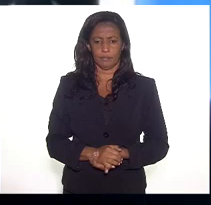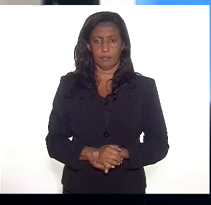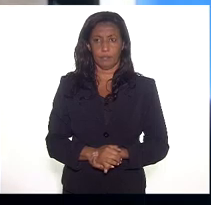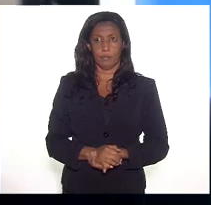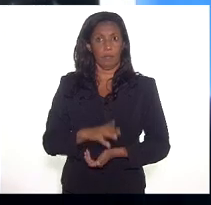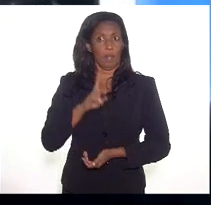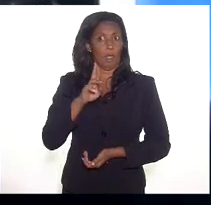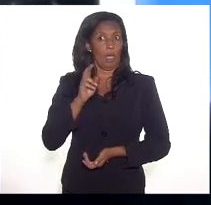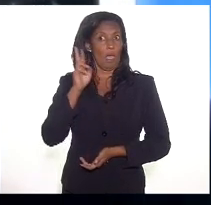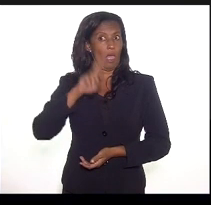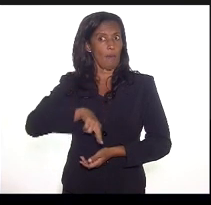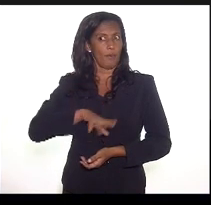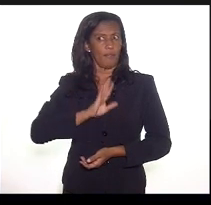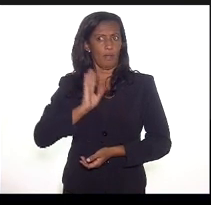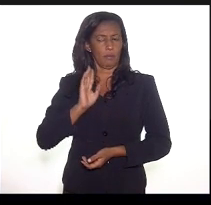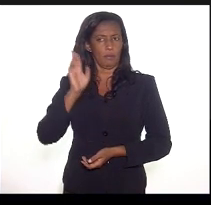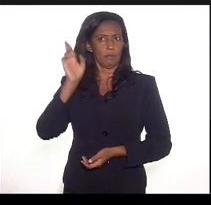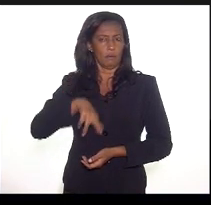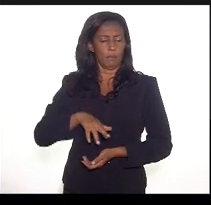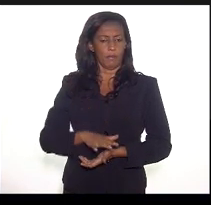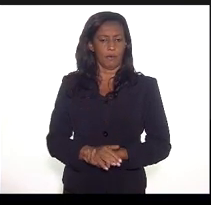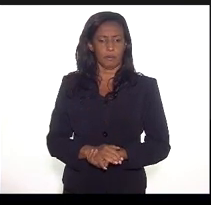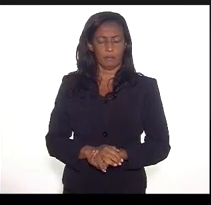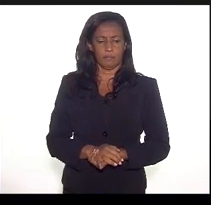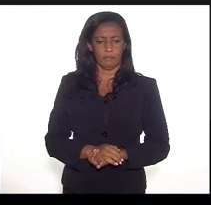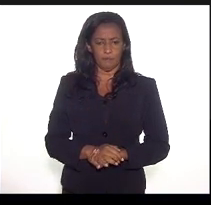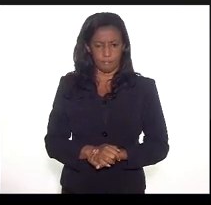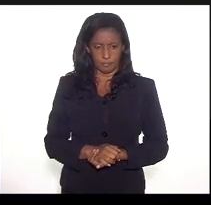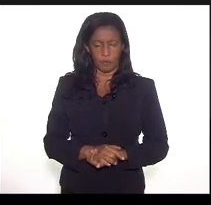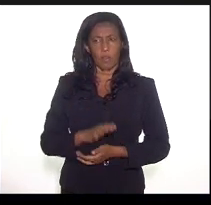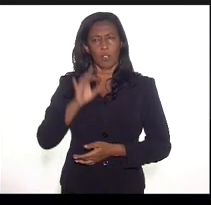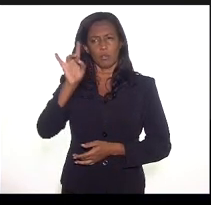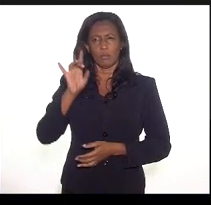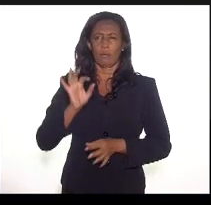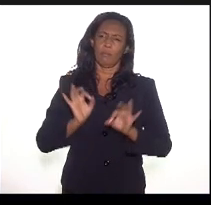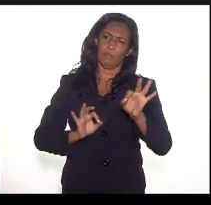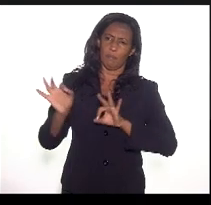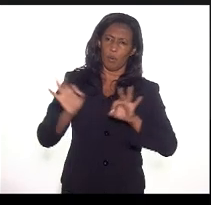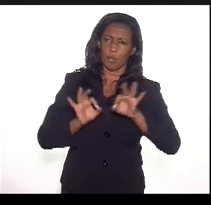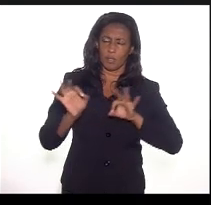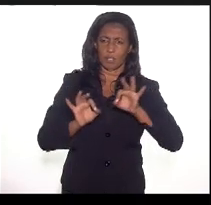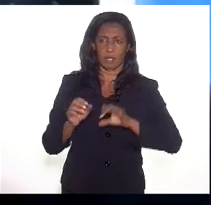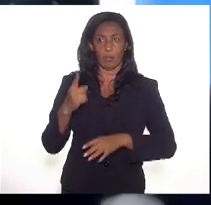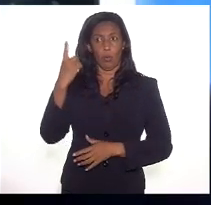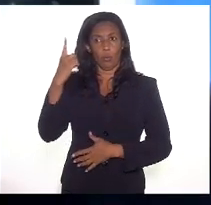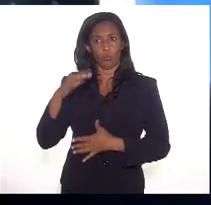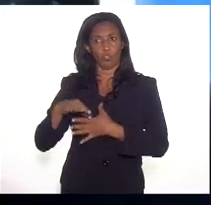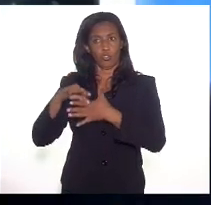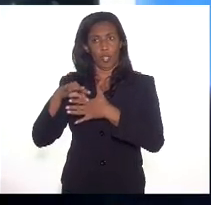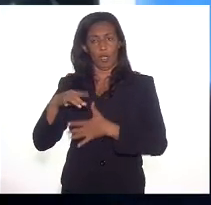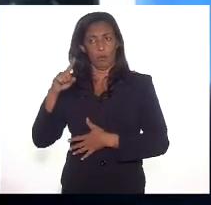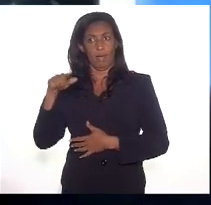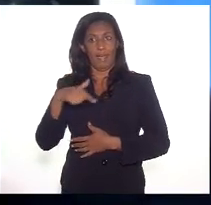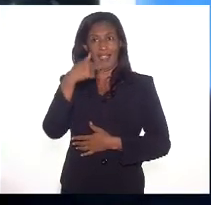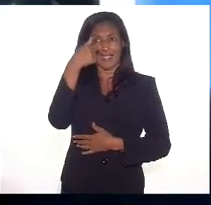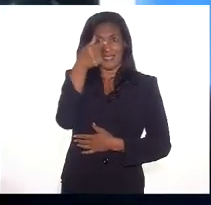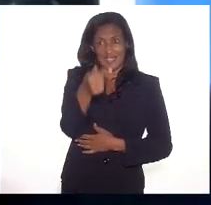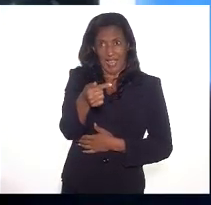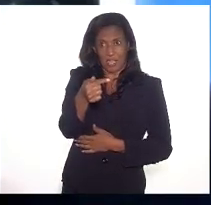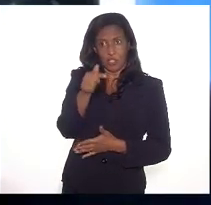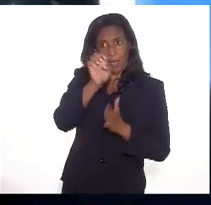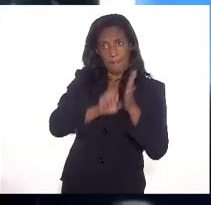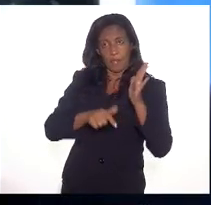reprovada. Reprovada. Olha só para organizar aqui, nós estamos votando o destaque, a 7 foi reprovada.